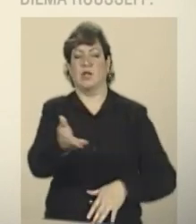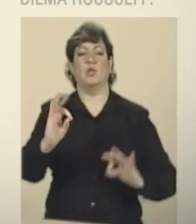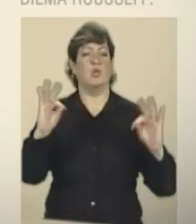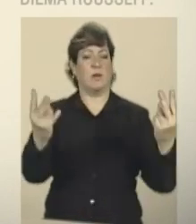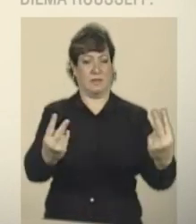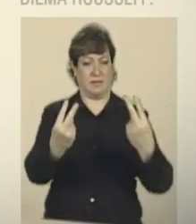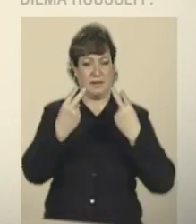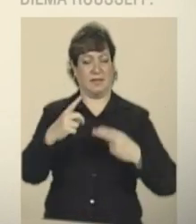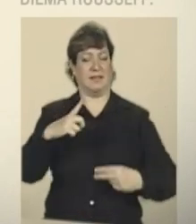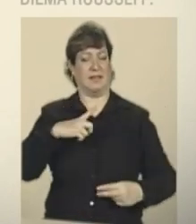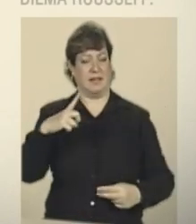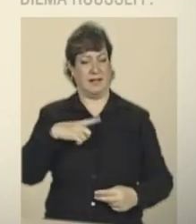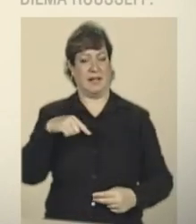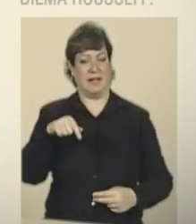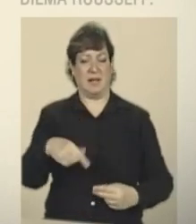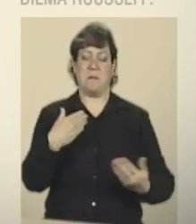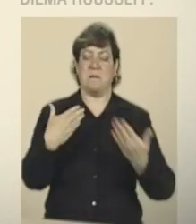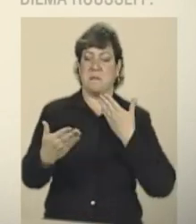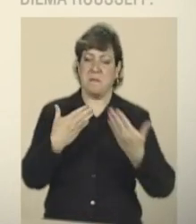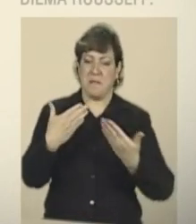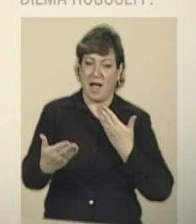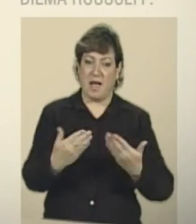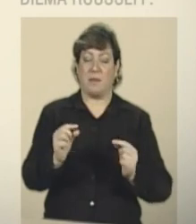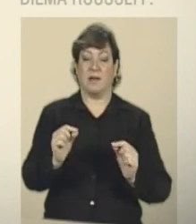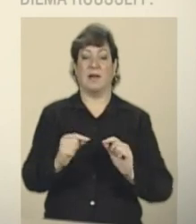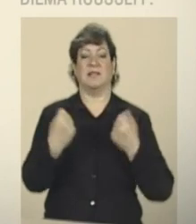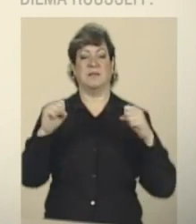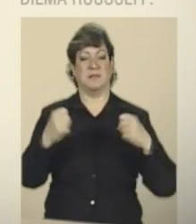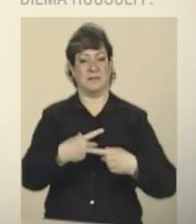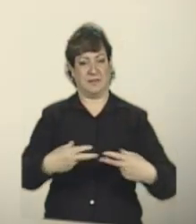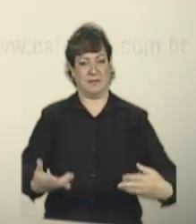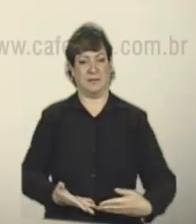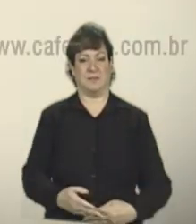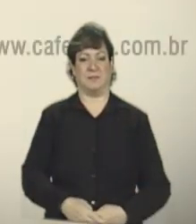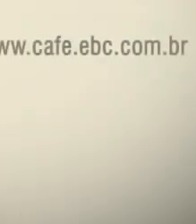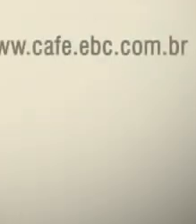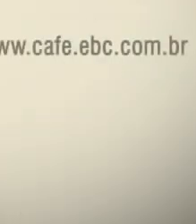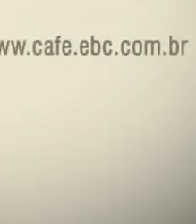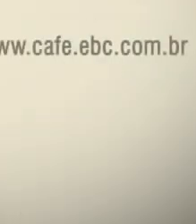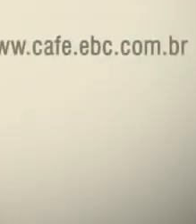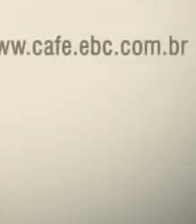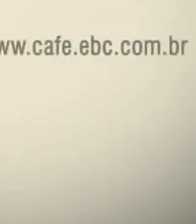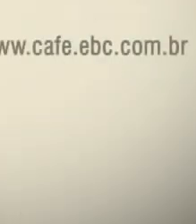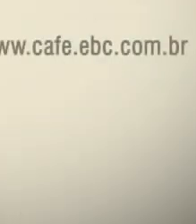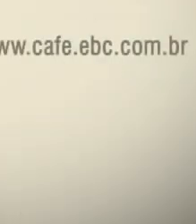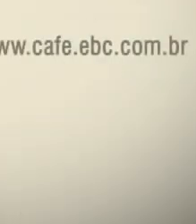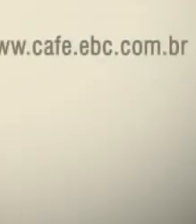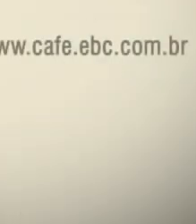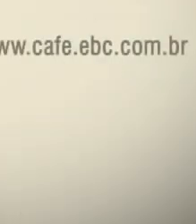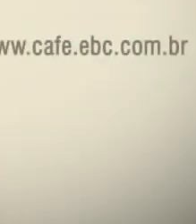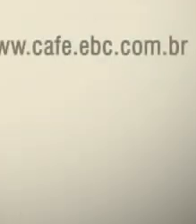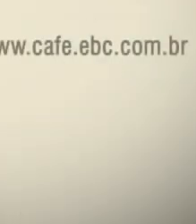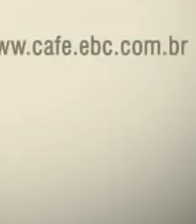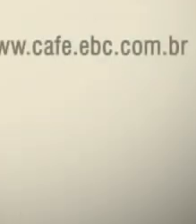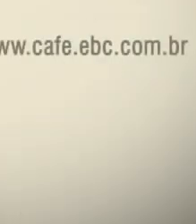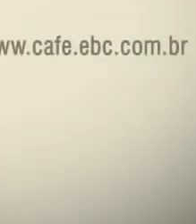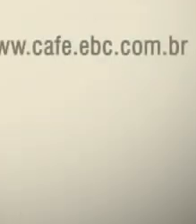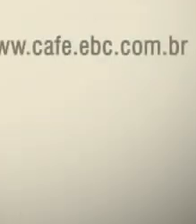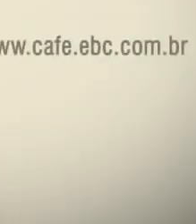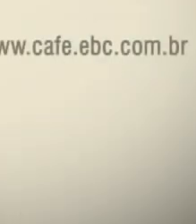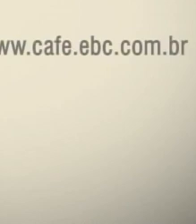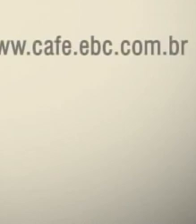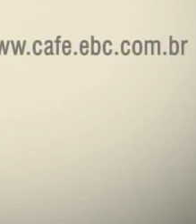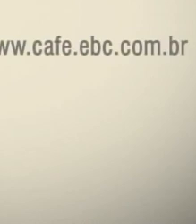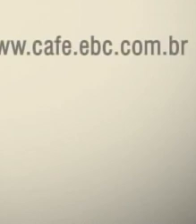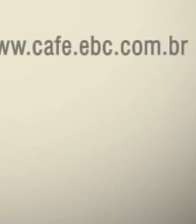a todos que nos acompanharam neste bate-papo Luciano esportivo hoje você que nos ouvir o programa na internet o endereço